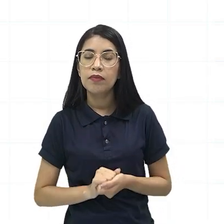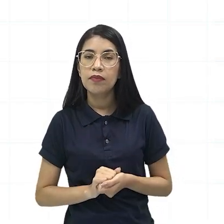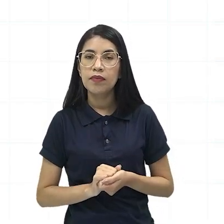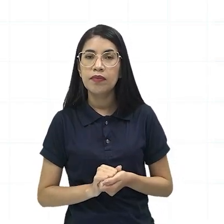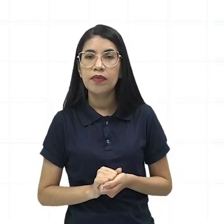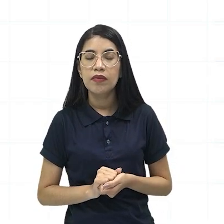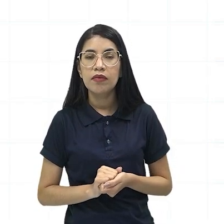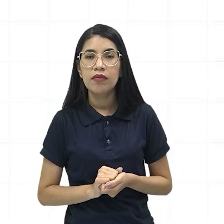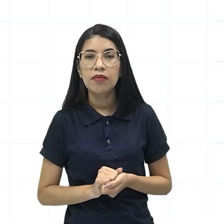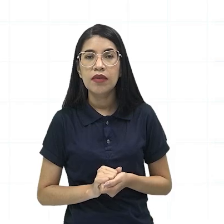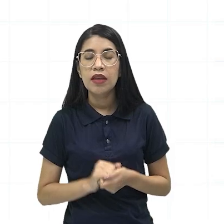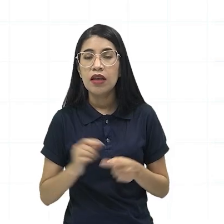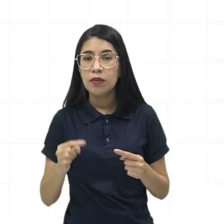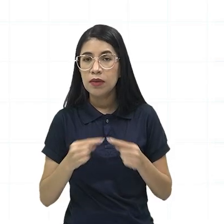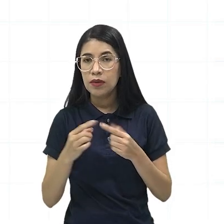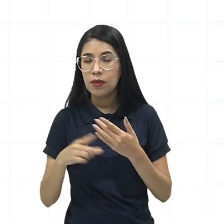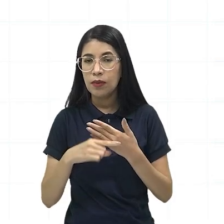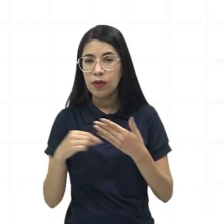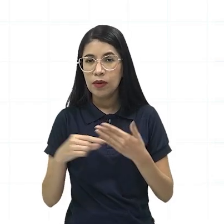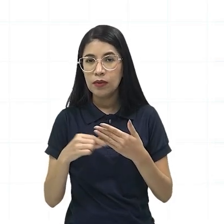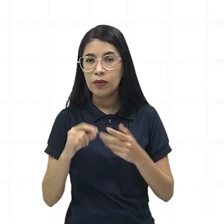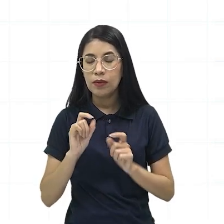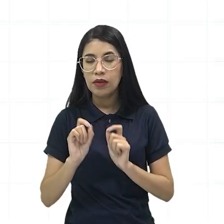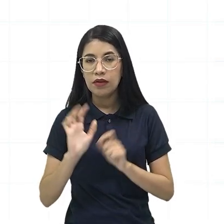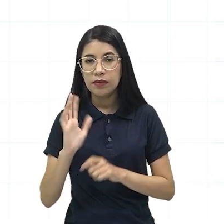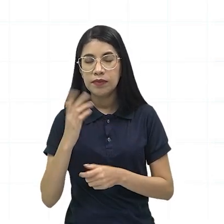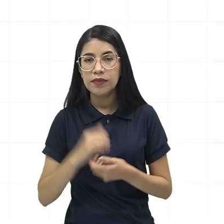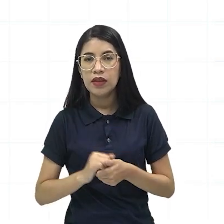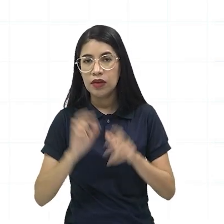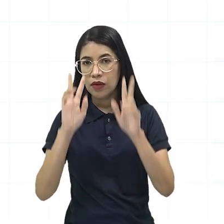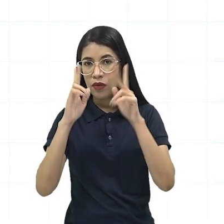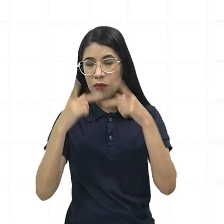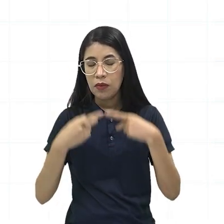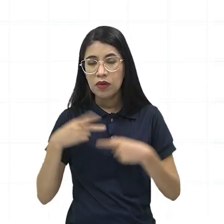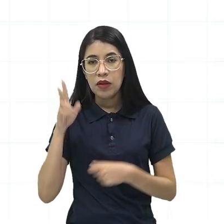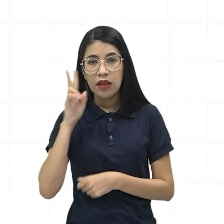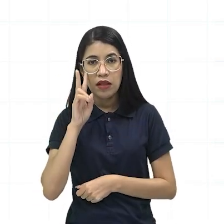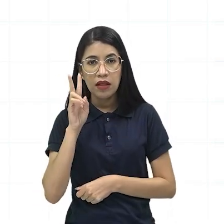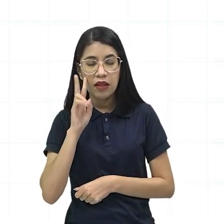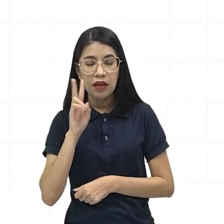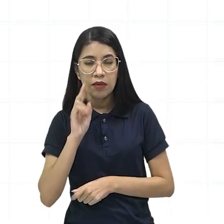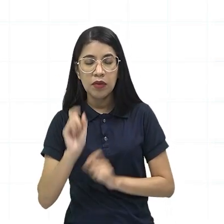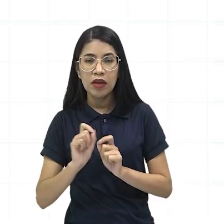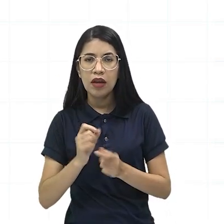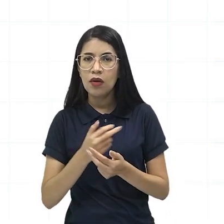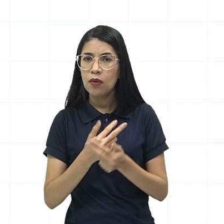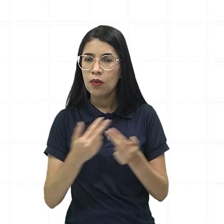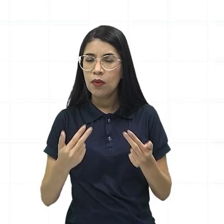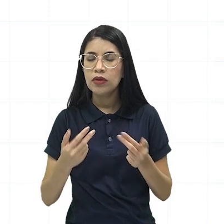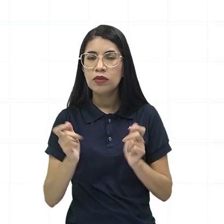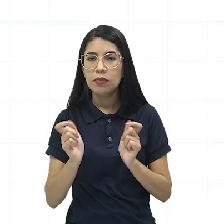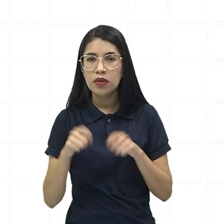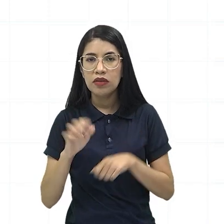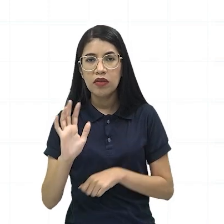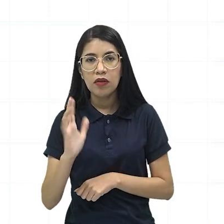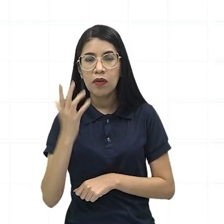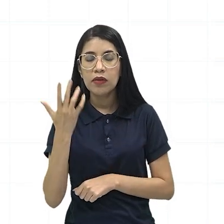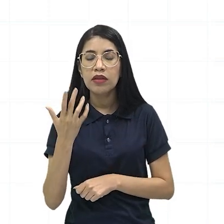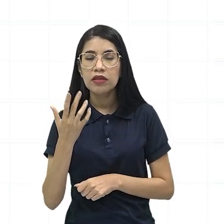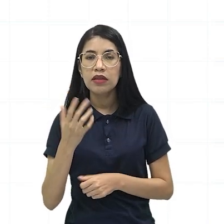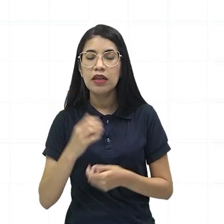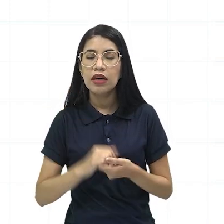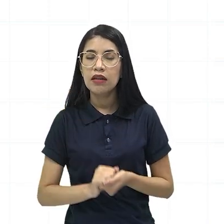segundo aqui o Rubem Braga, com que a pessoa, o ser humano, ele lembre que as coisas podem acontecer, que ele não pode